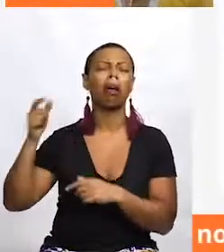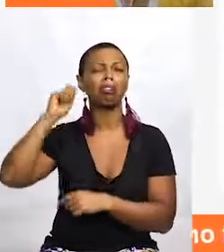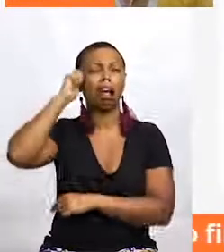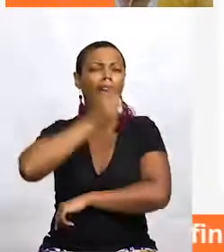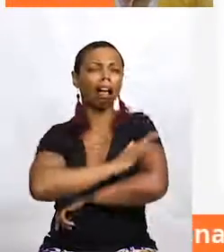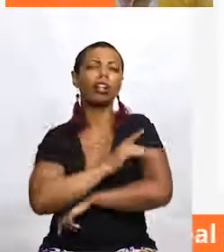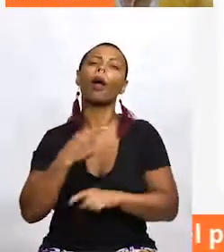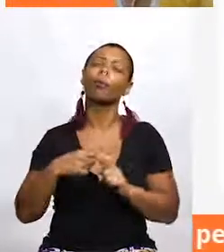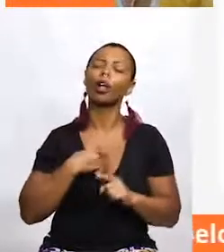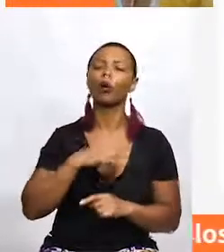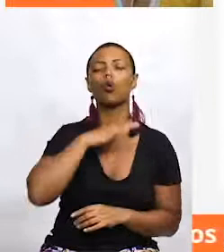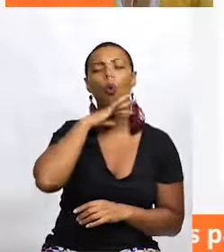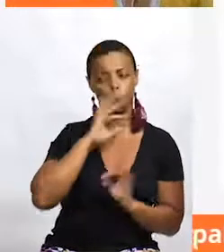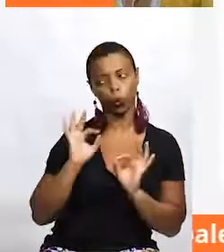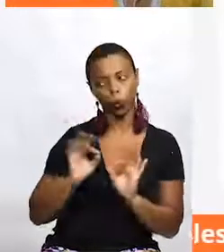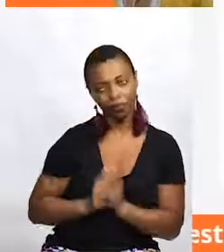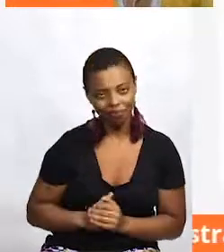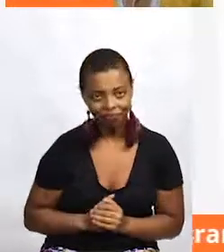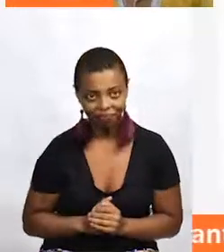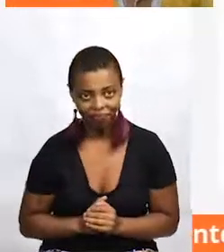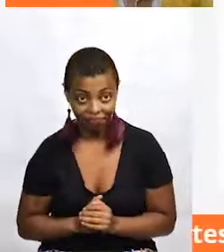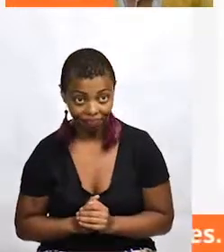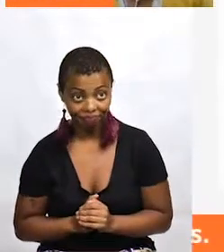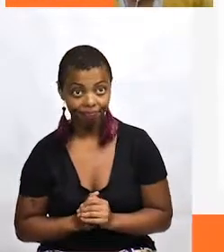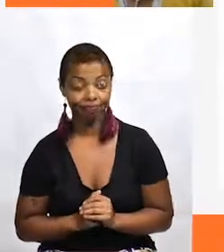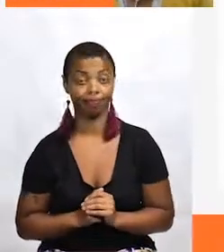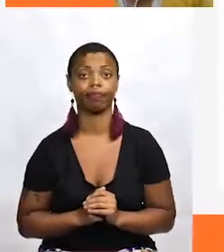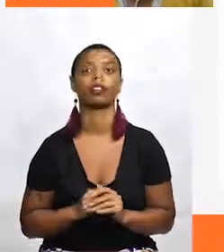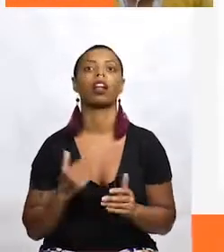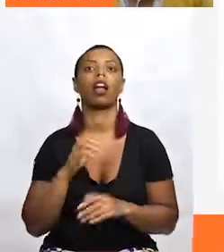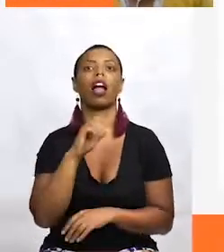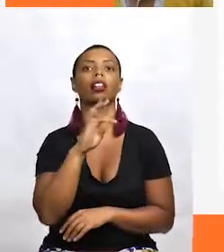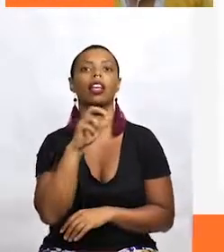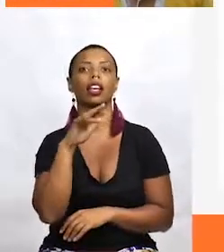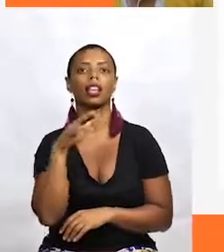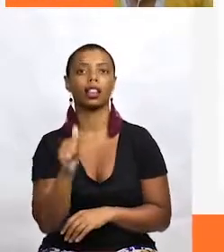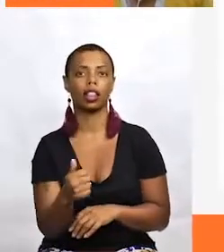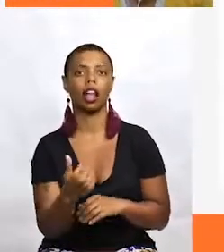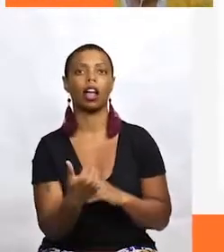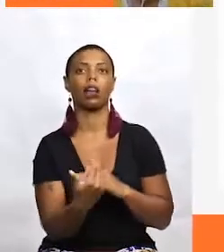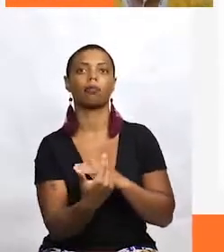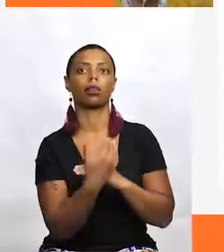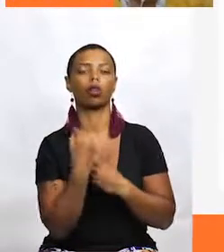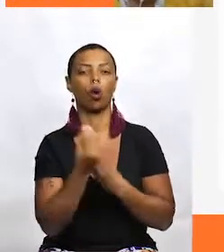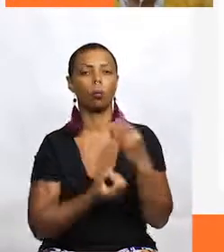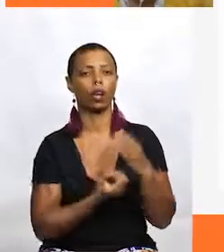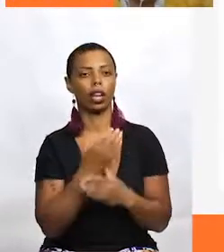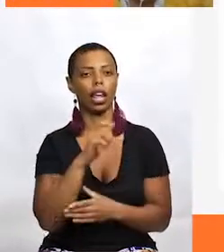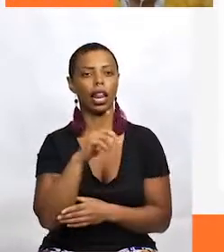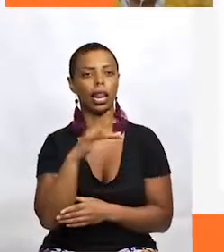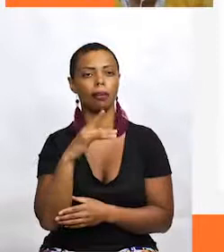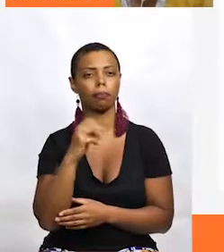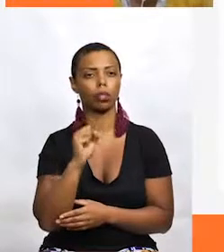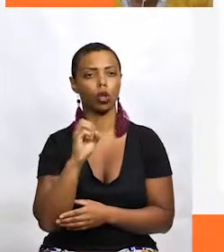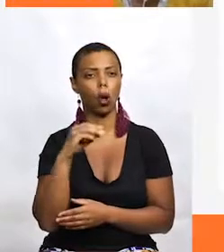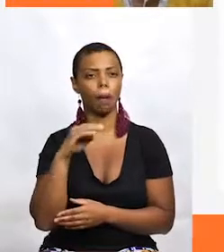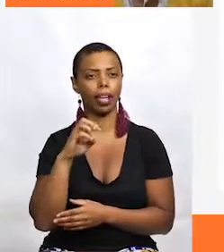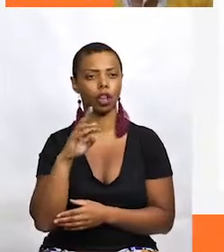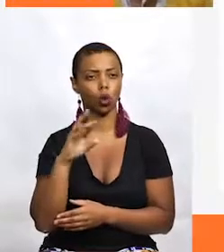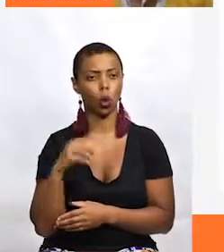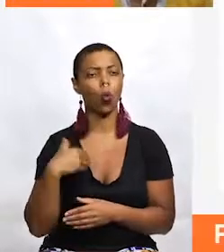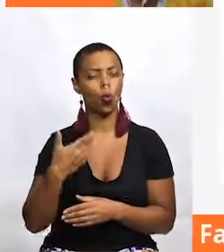sou incompetente. Bom, a Caterina Sumonti me ajudou a montar o elipsômetro e quando a gente